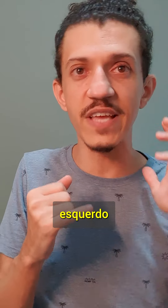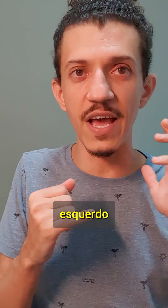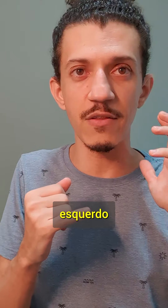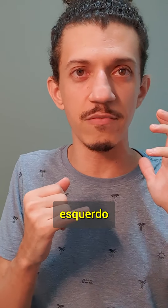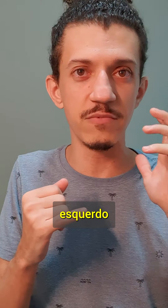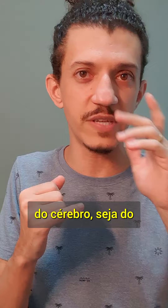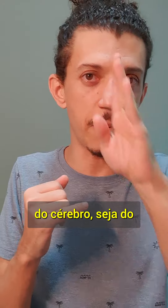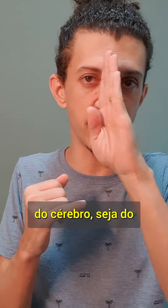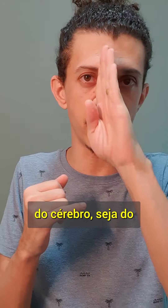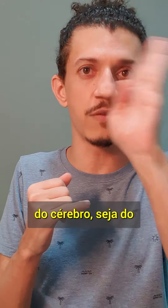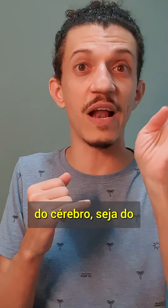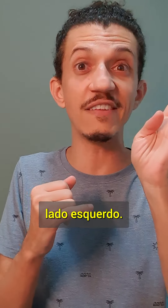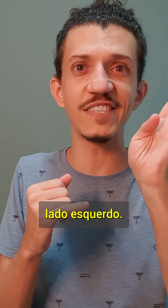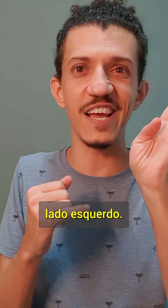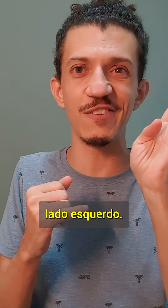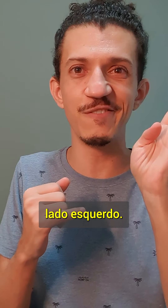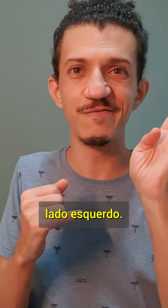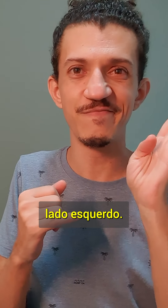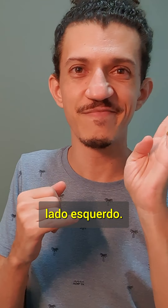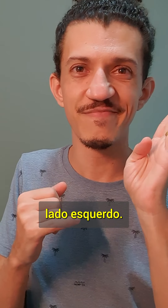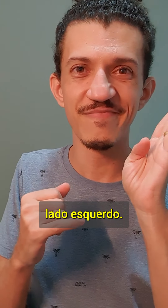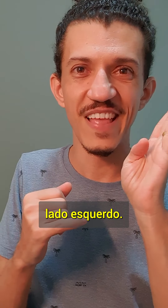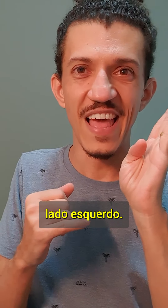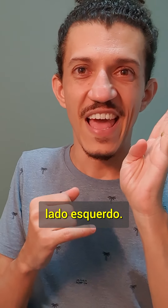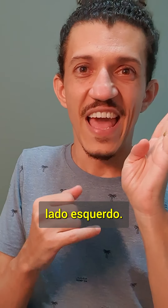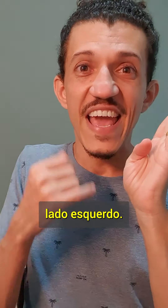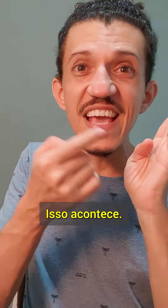hemisfério esquerdo do cérebro, ou seja, do lado esquerdo.